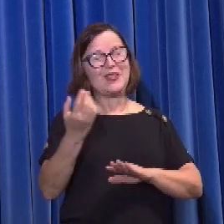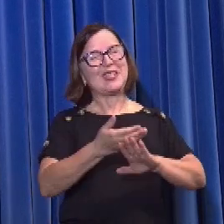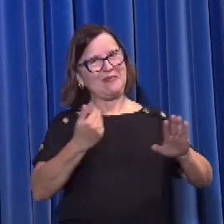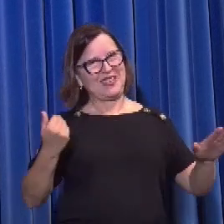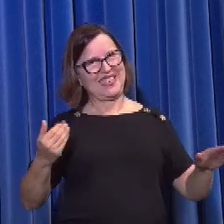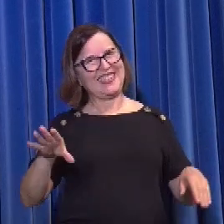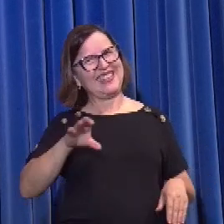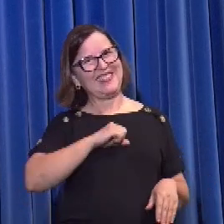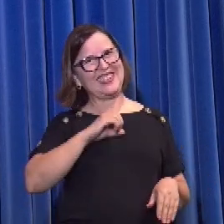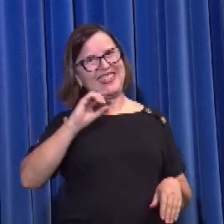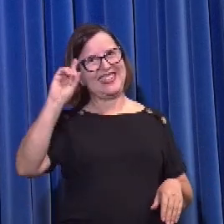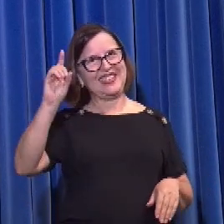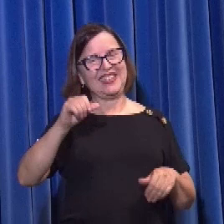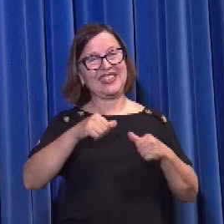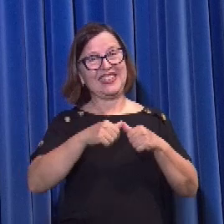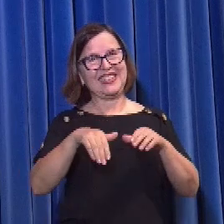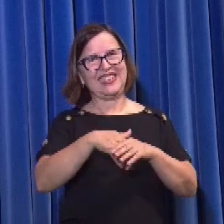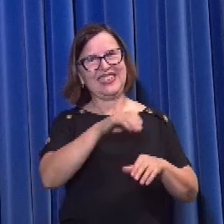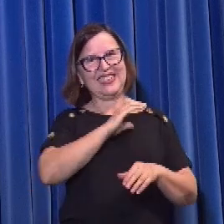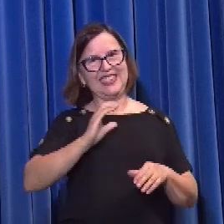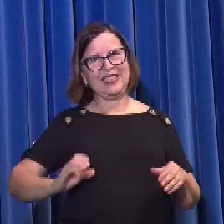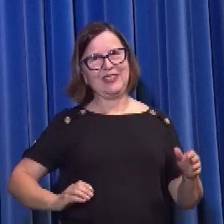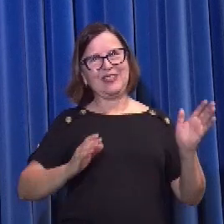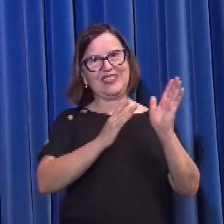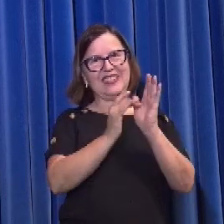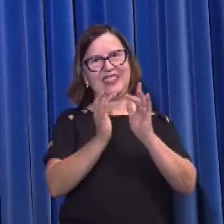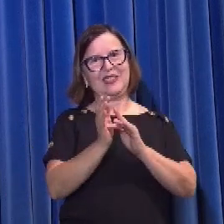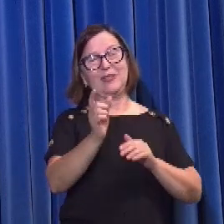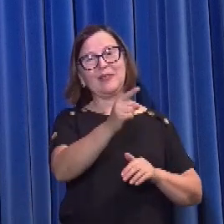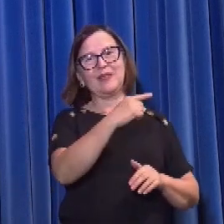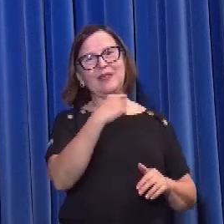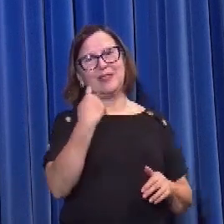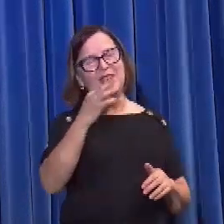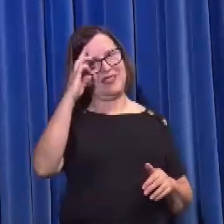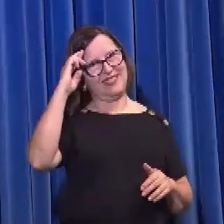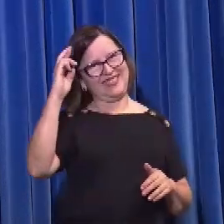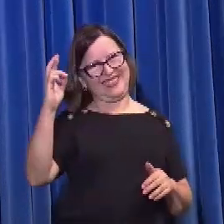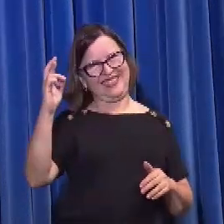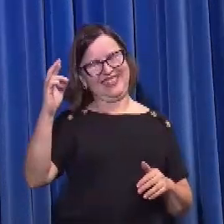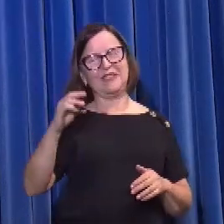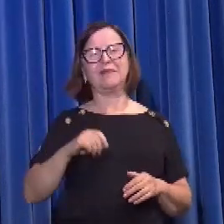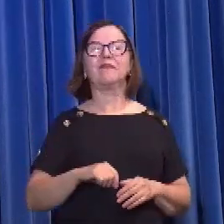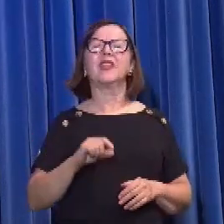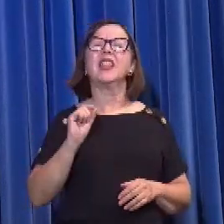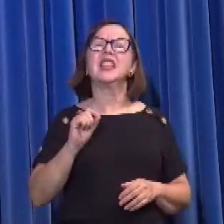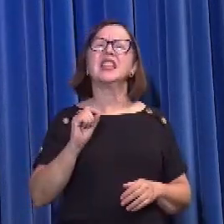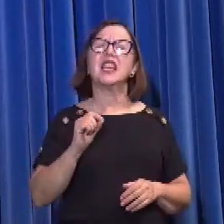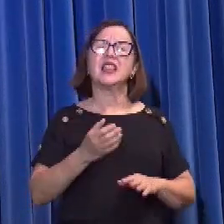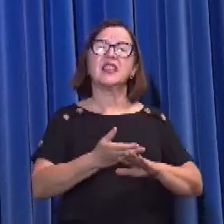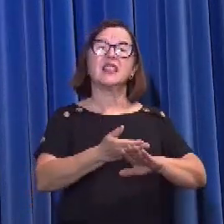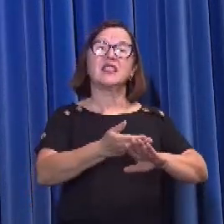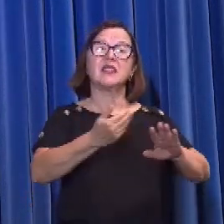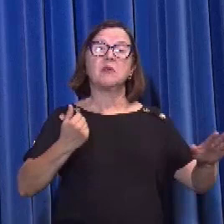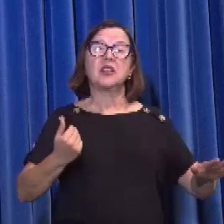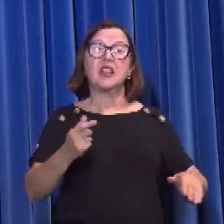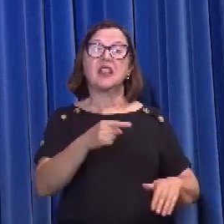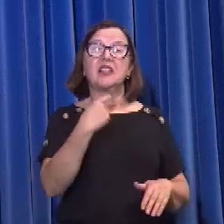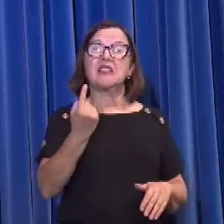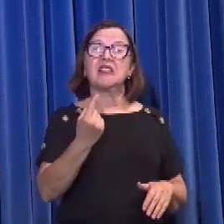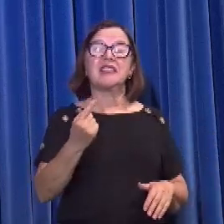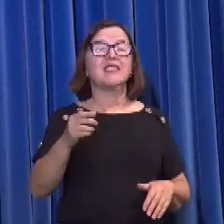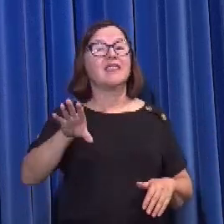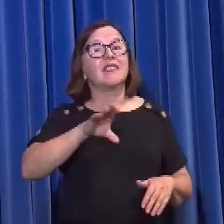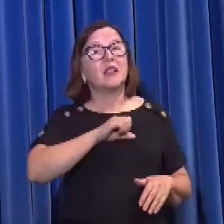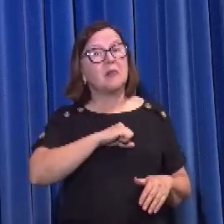em Cristo Jesus, nosso Senhor. Amém. Quem nos separará do amor de Cristo?